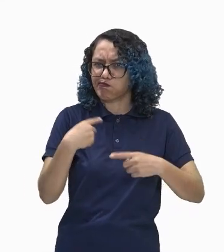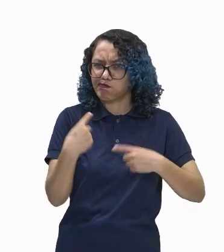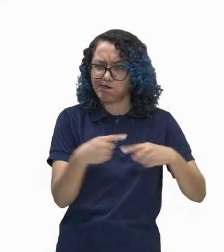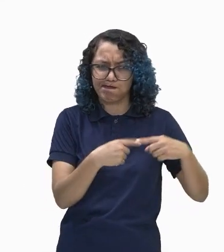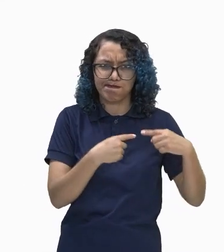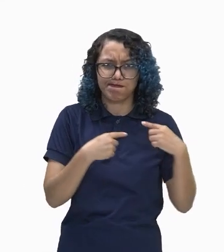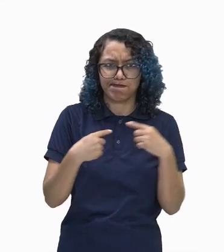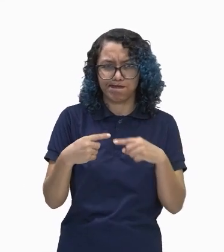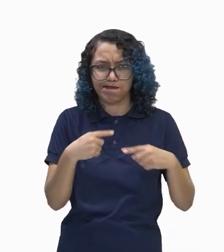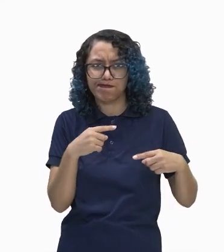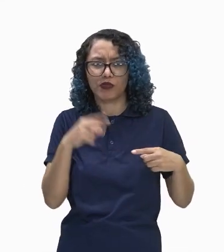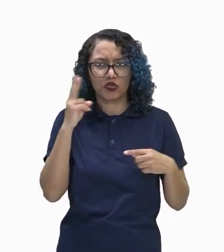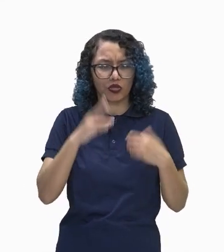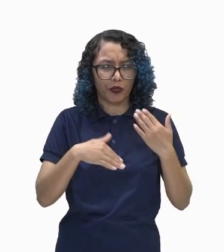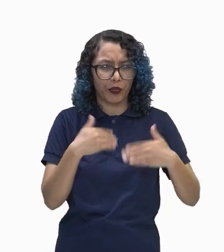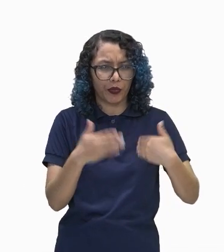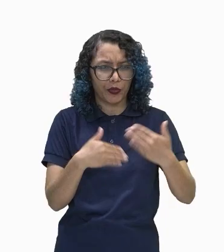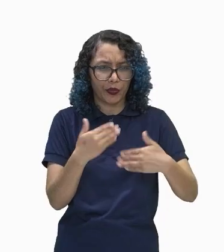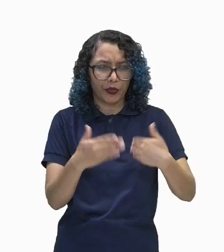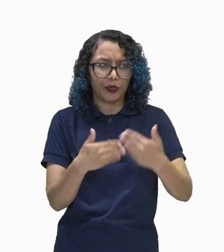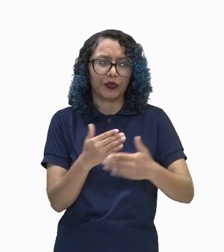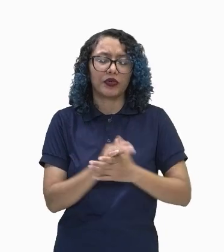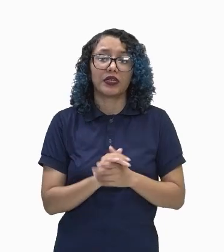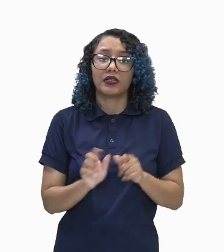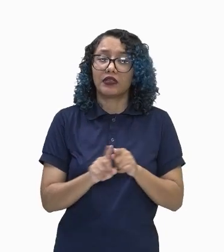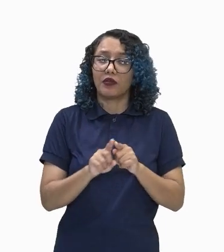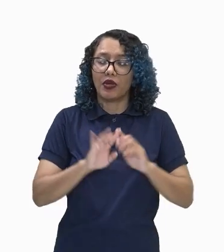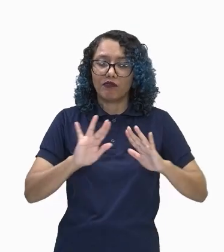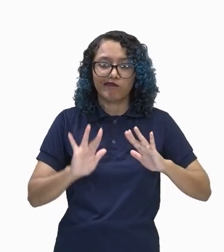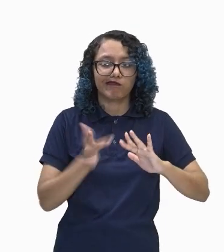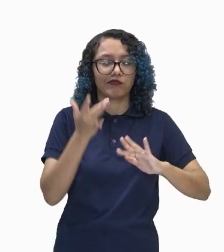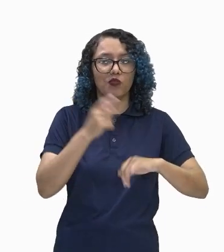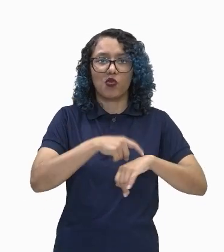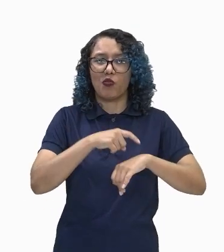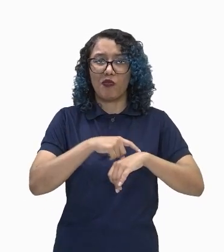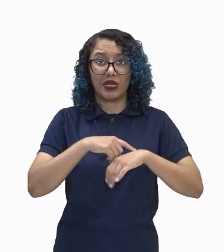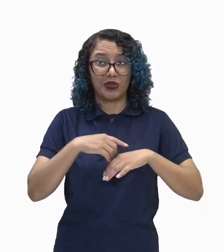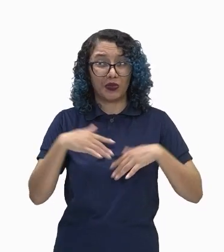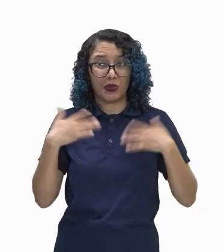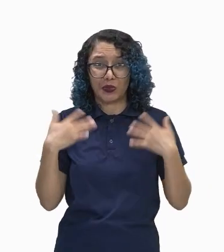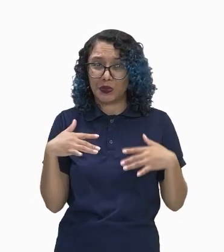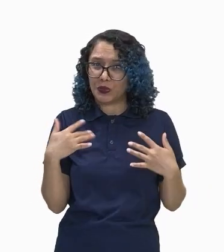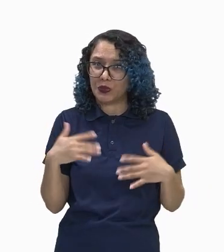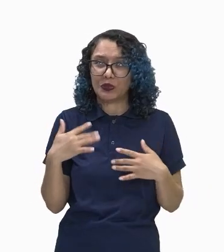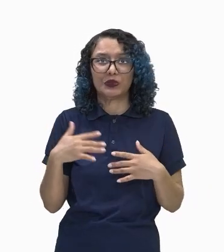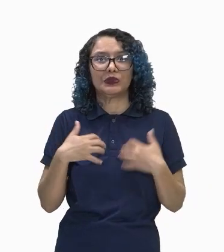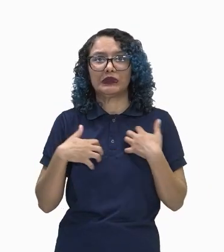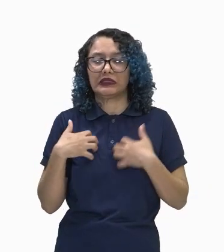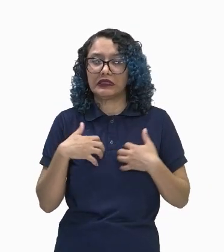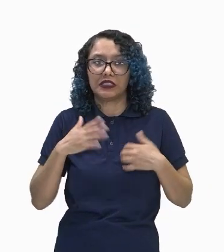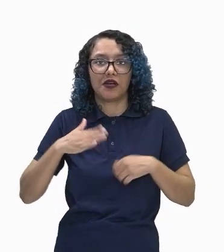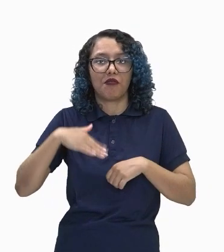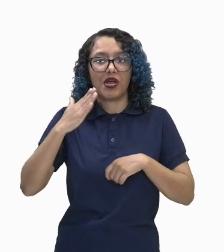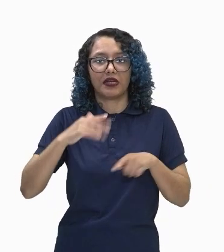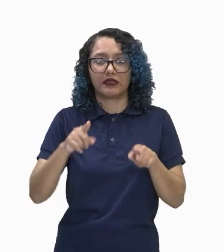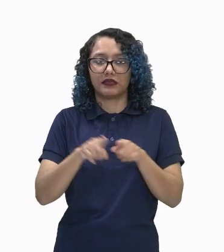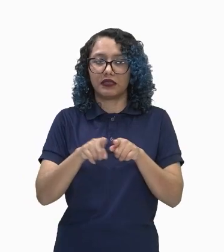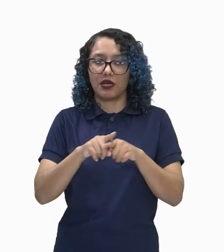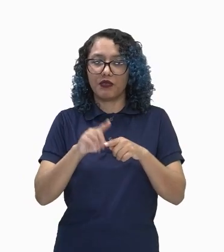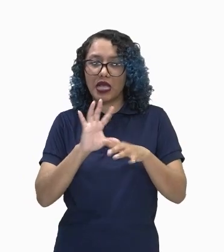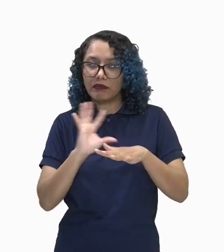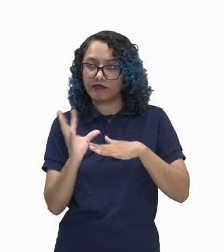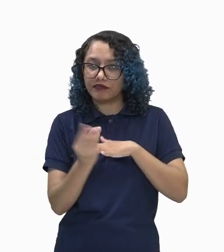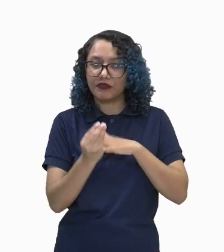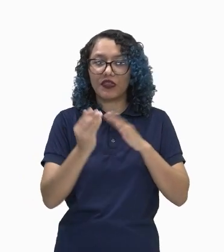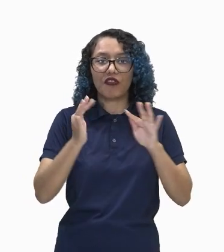clímax, o fato mais importante, ali o momento de maior tensão, e por fim o desfecho, que é o fim. Então, é importante identificar